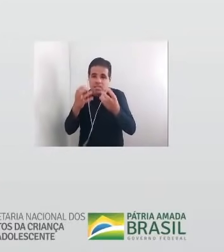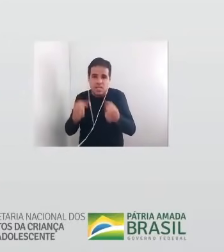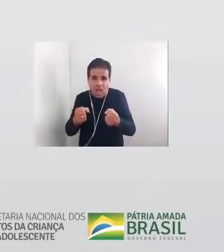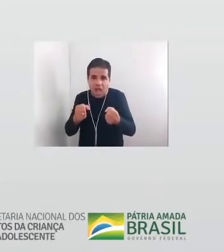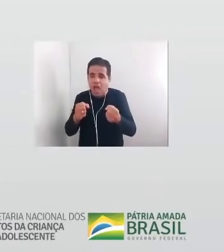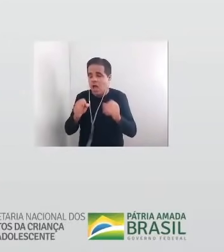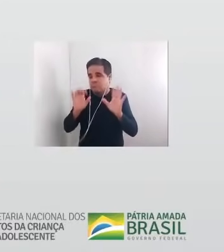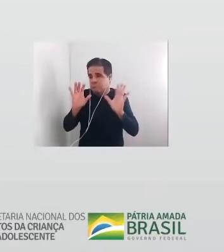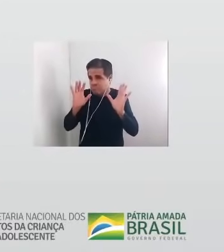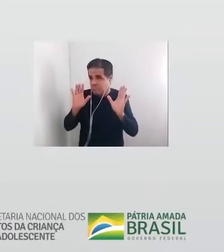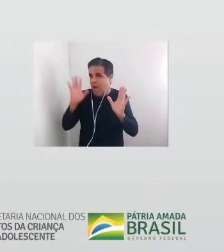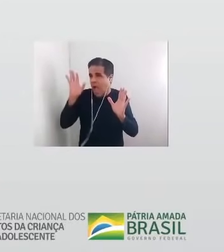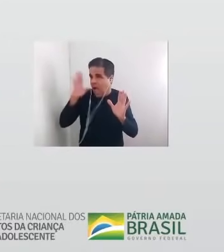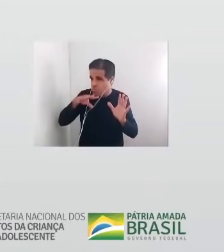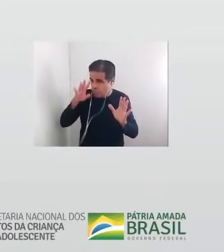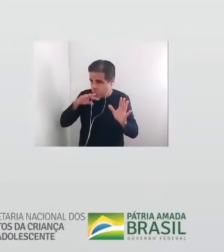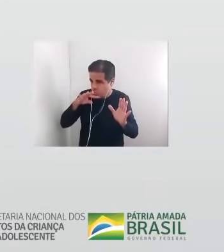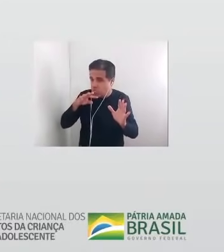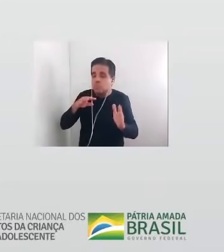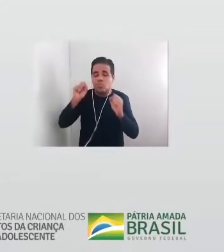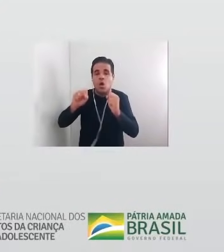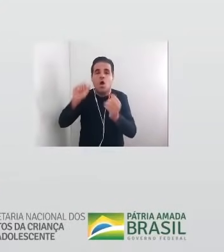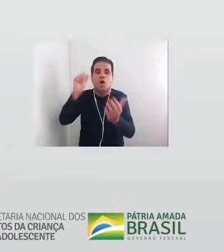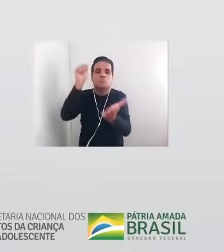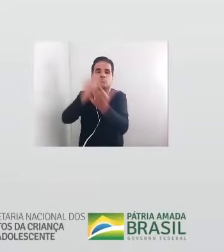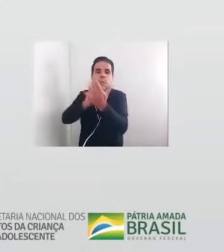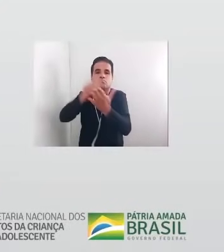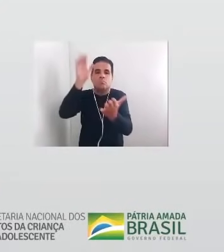tanto professores quanto escola. É o caso da dona